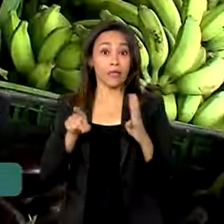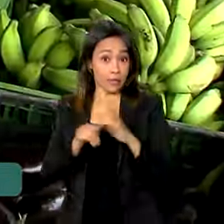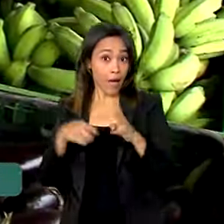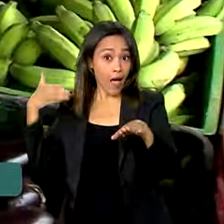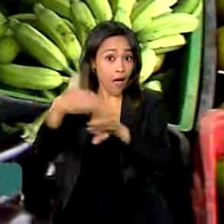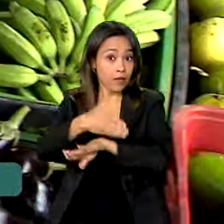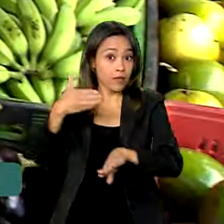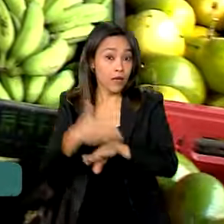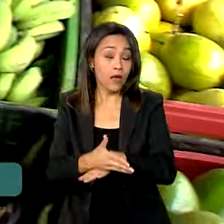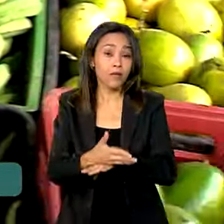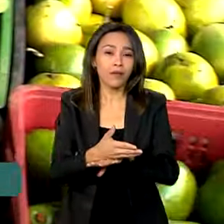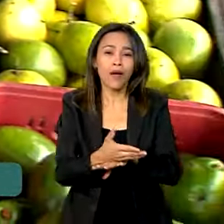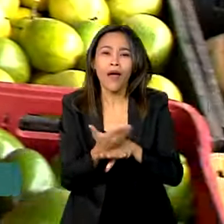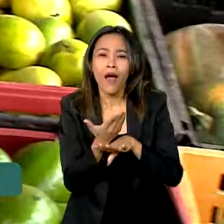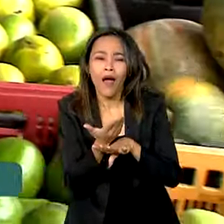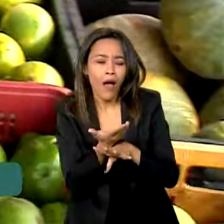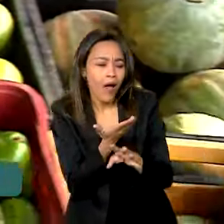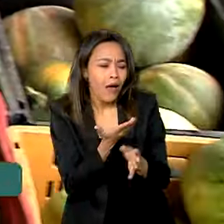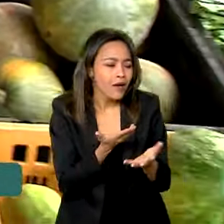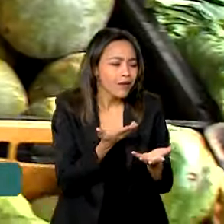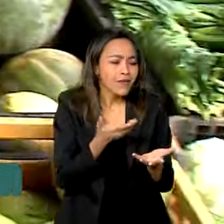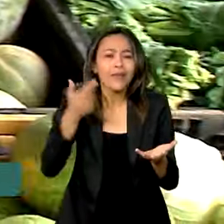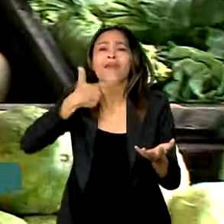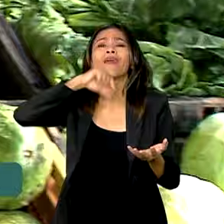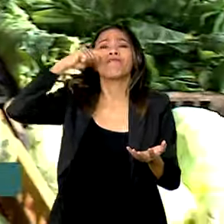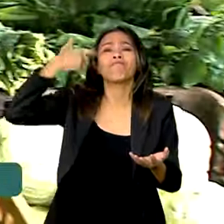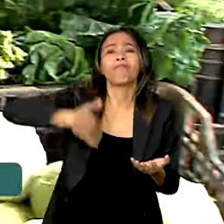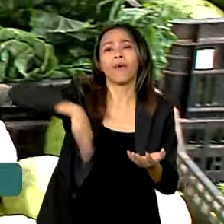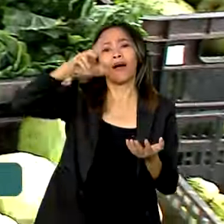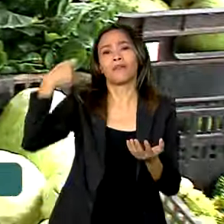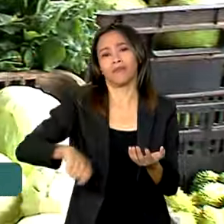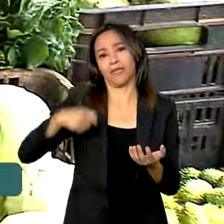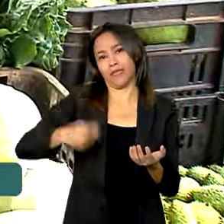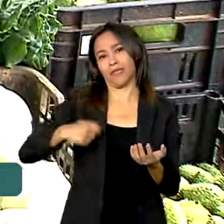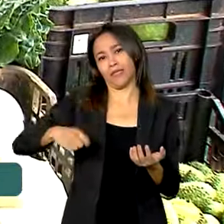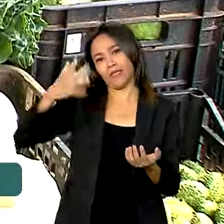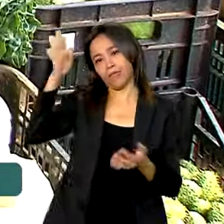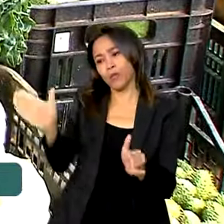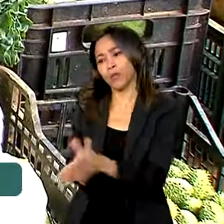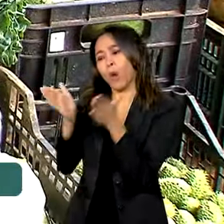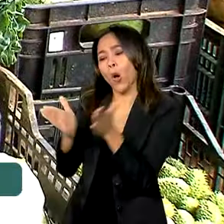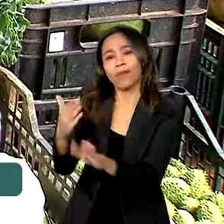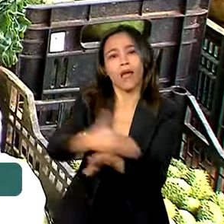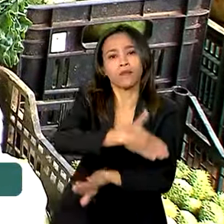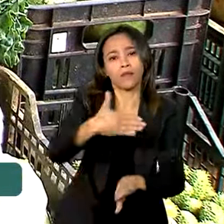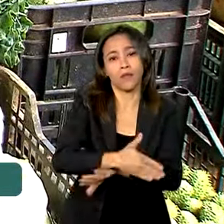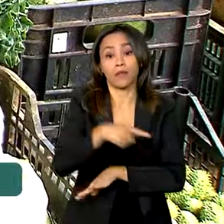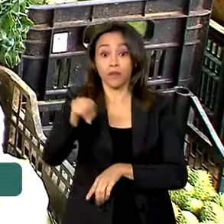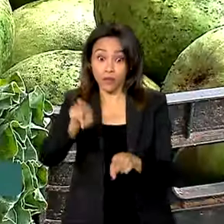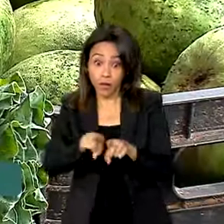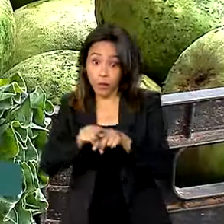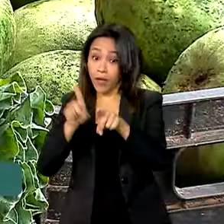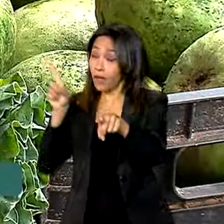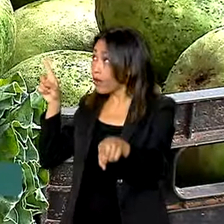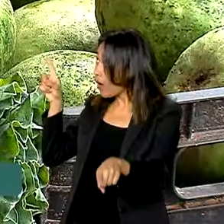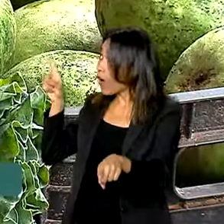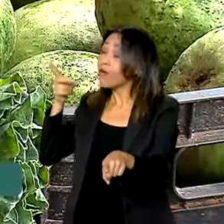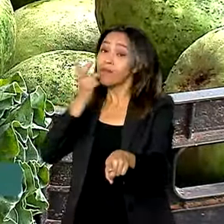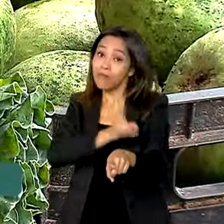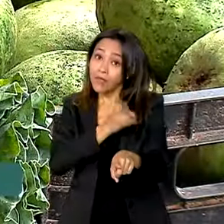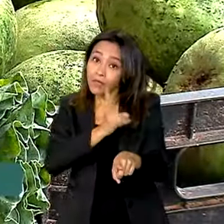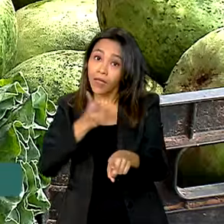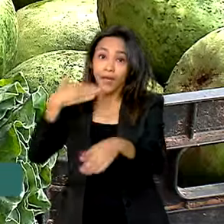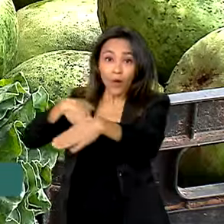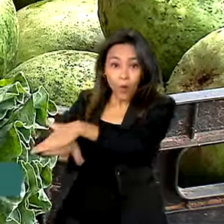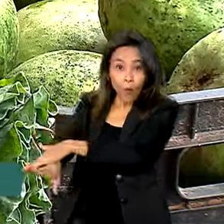acesso aos alimentos a quem mais precisa. O PAA também ajuda a manter os estoques públicos de